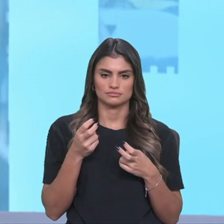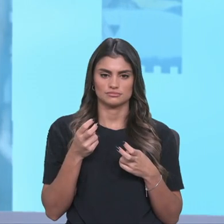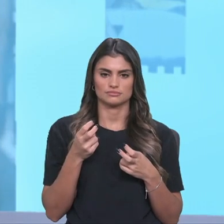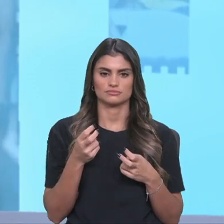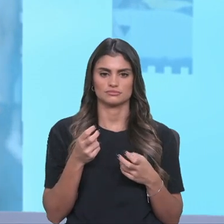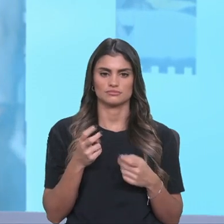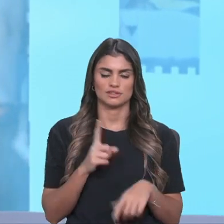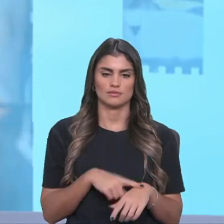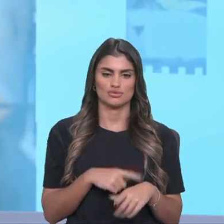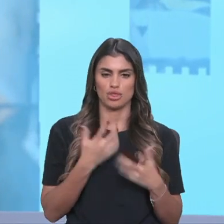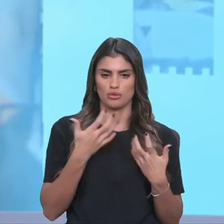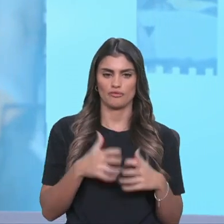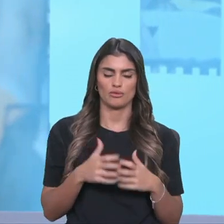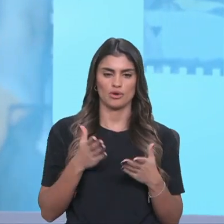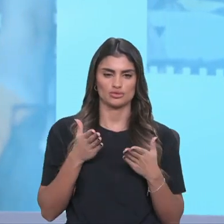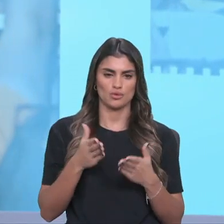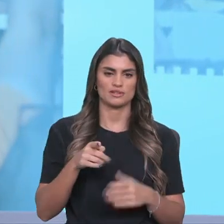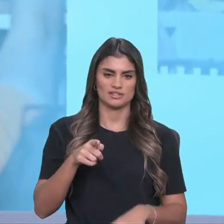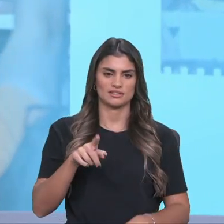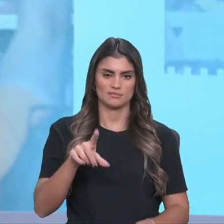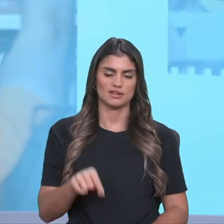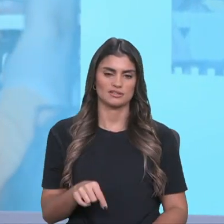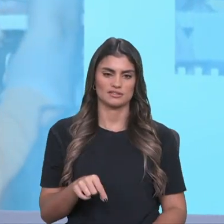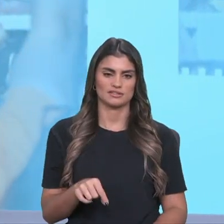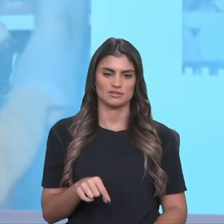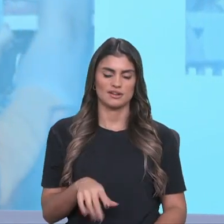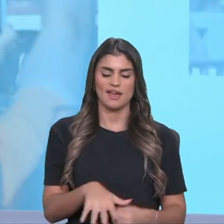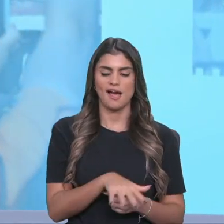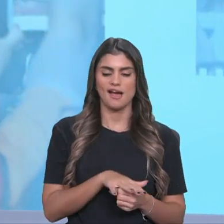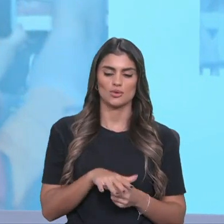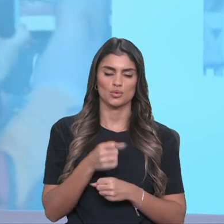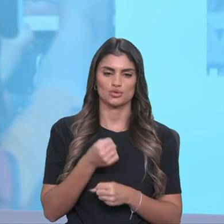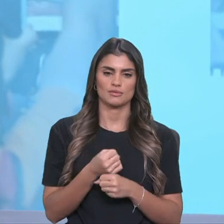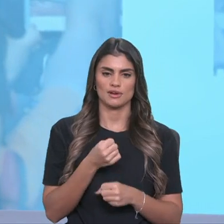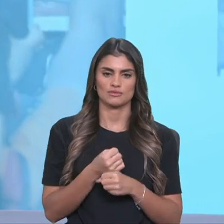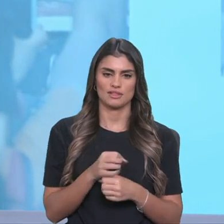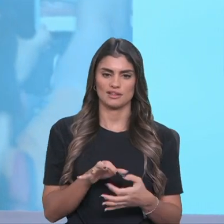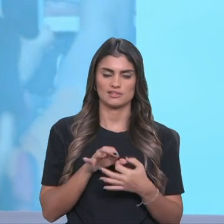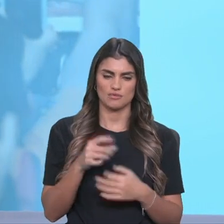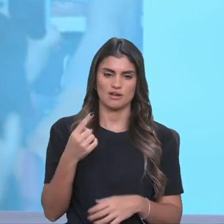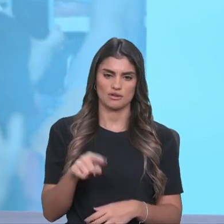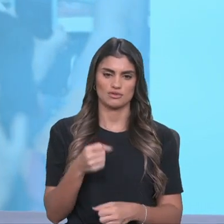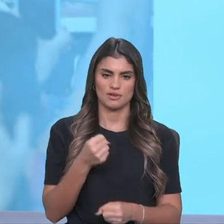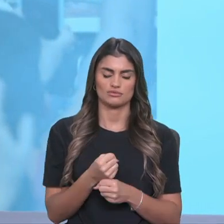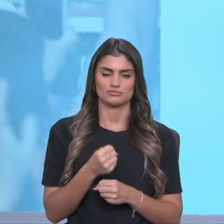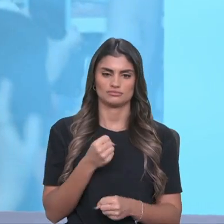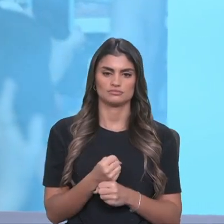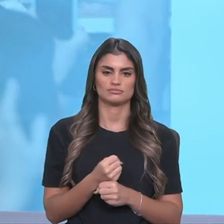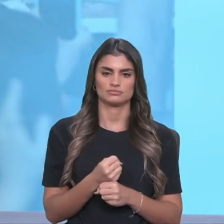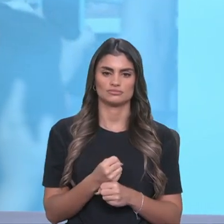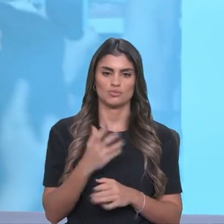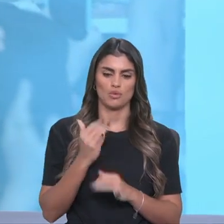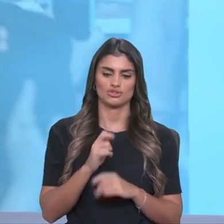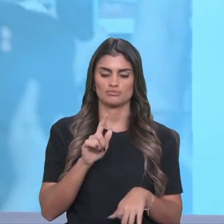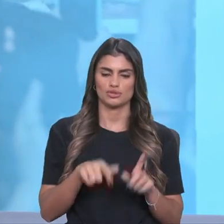de incerteza, o ajudou também no campo profissional, na relação que tem profissionalmente, também com as outras